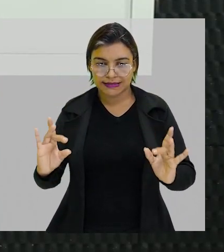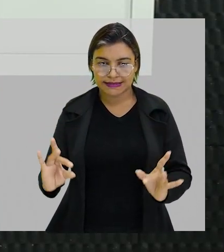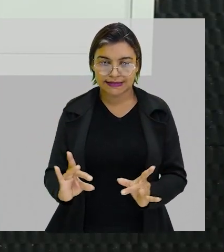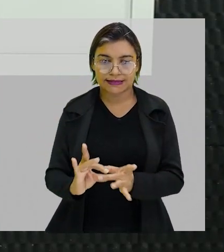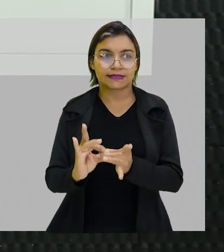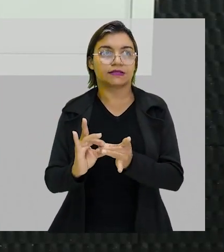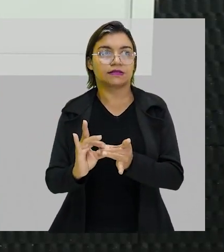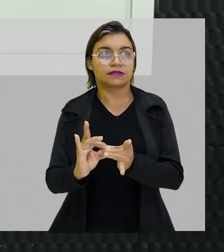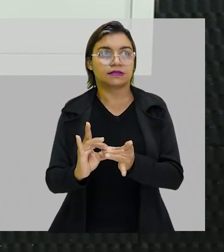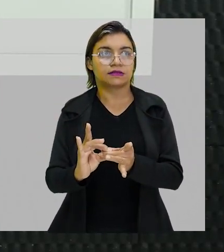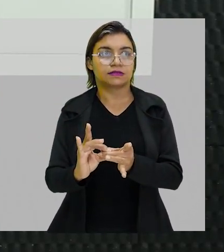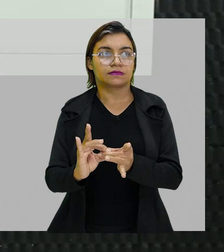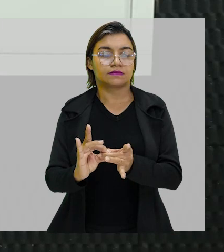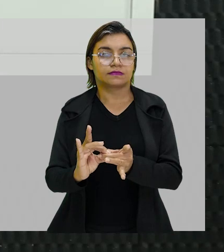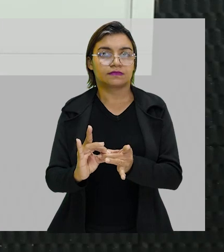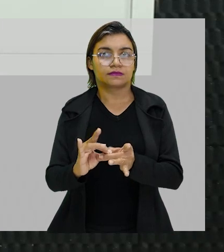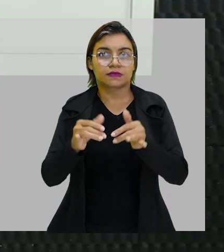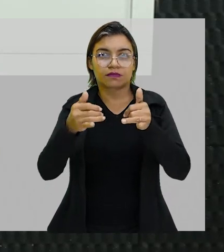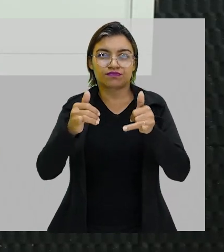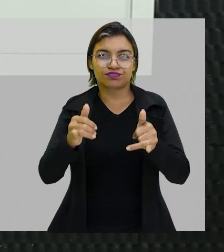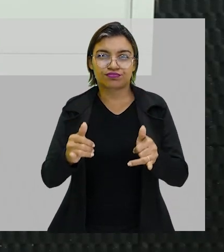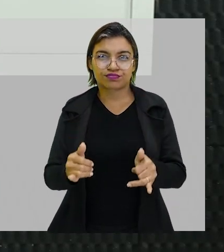Lembrando que esse aqui não tem, né?